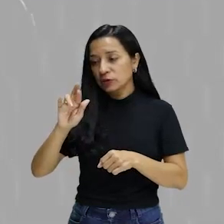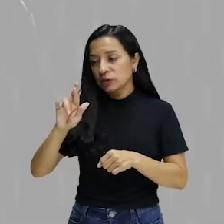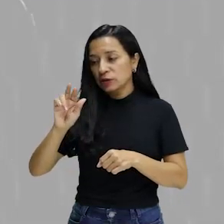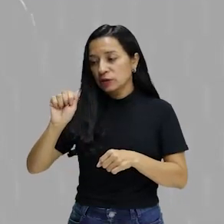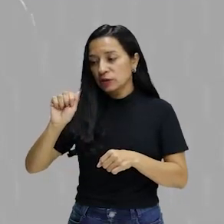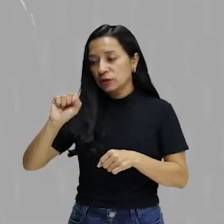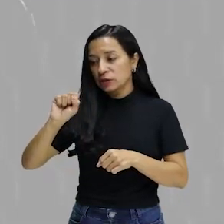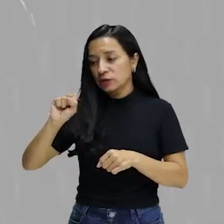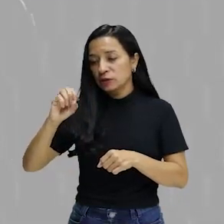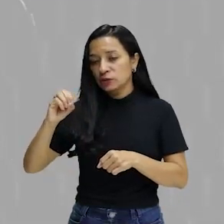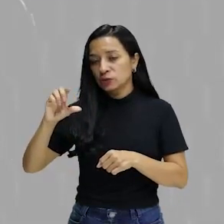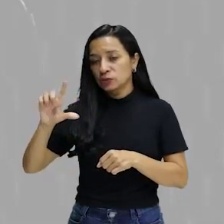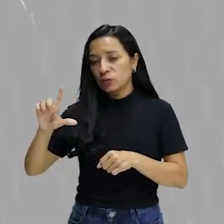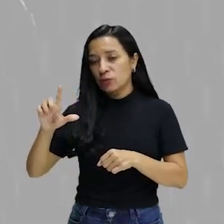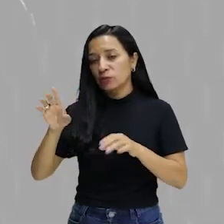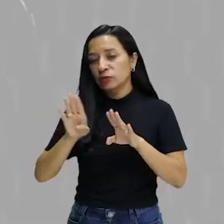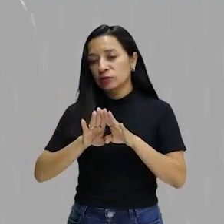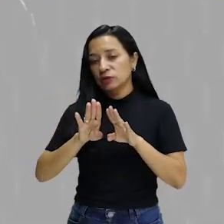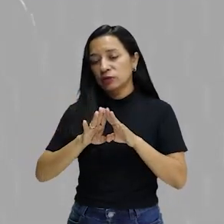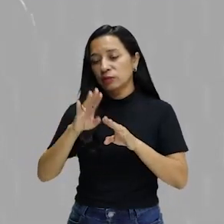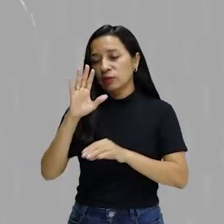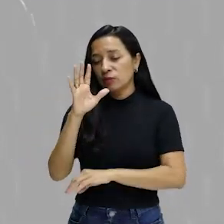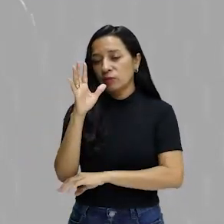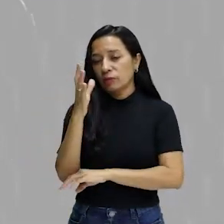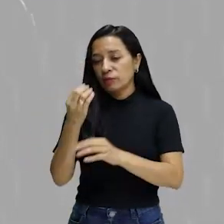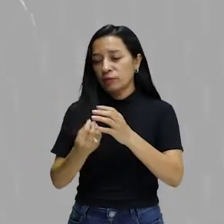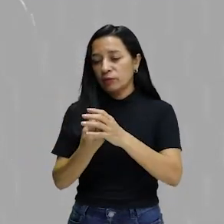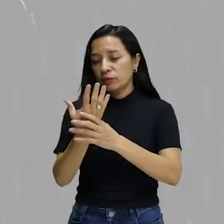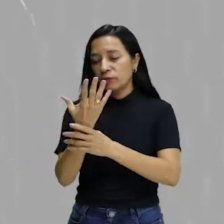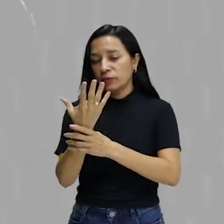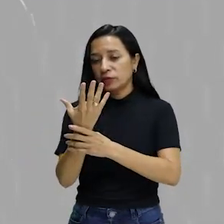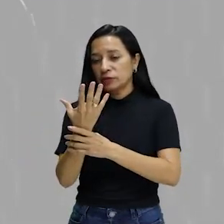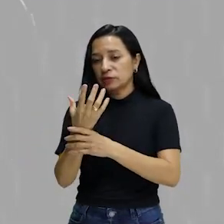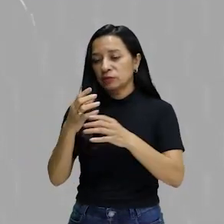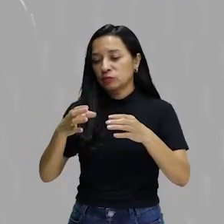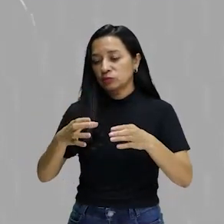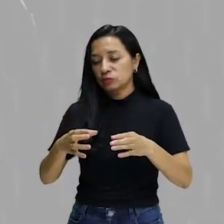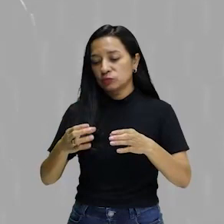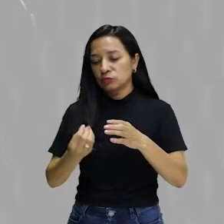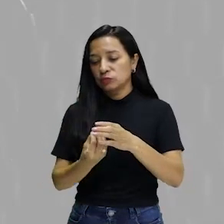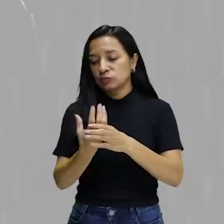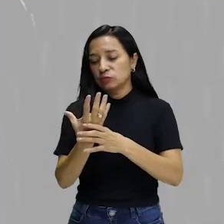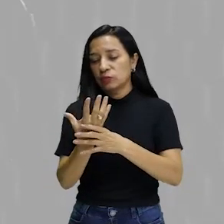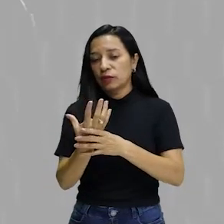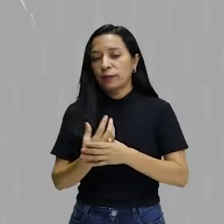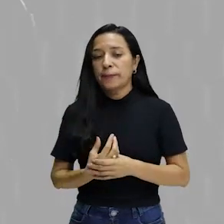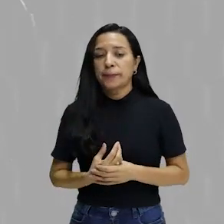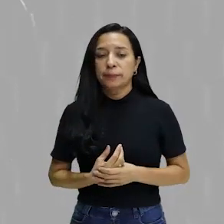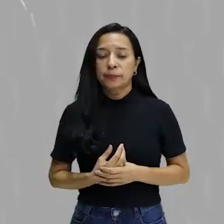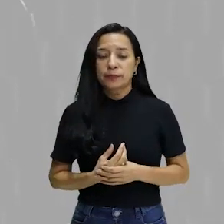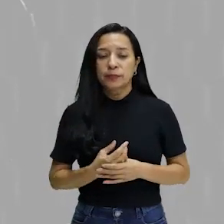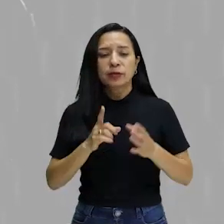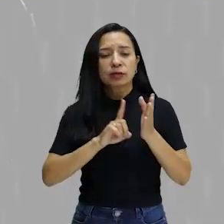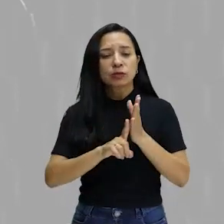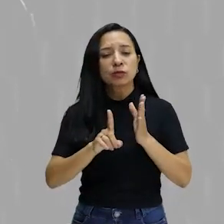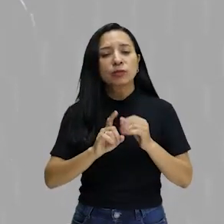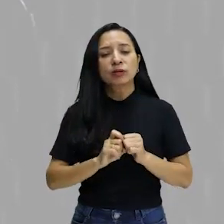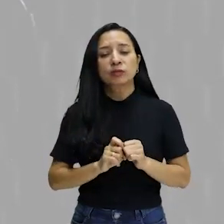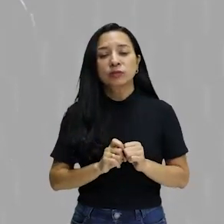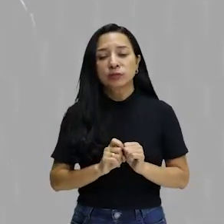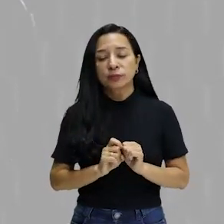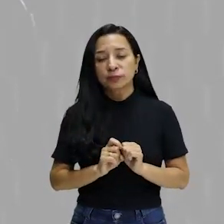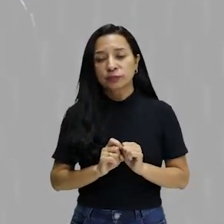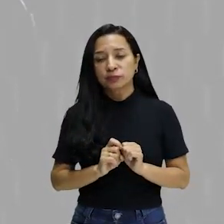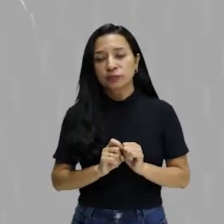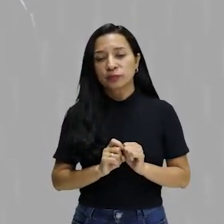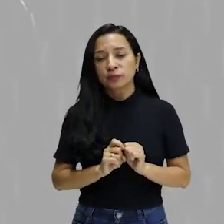no vaso. Aí aqui a questão está perguntando, considerando-se as informações dessas figuras,